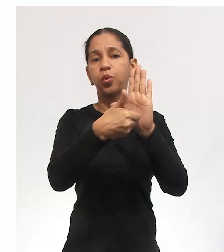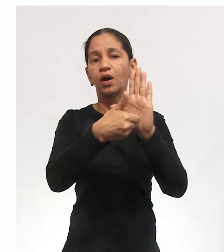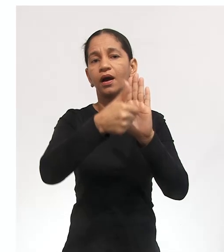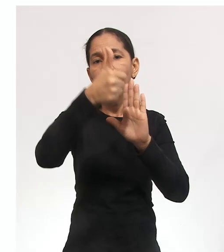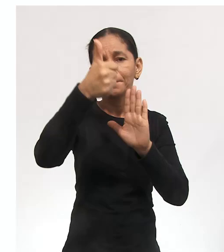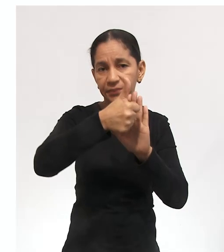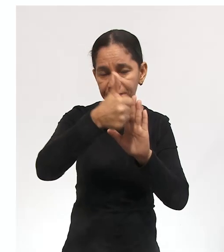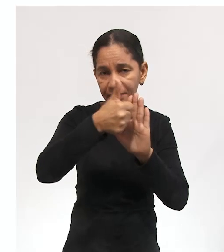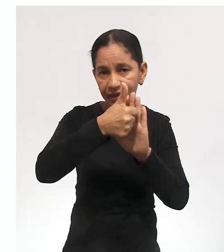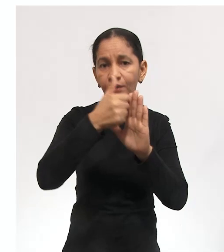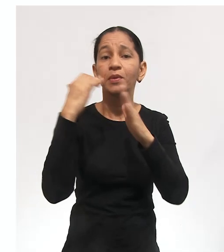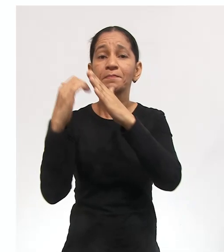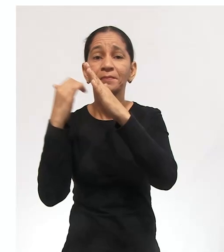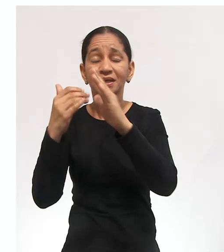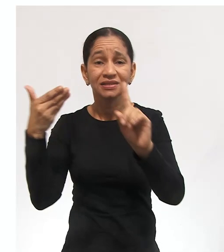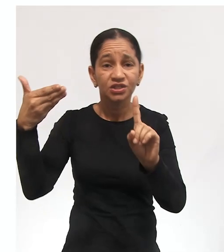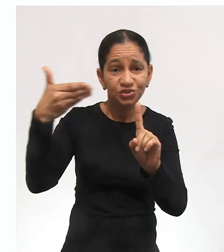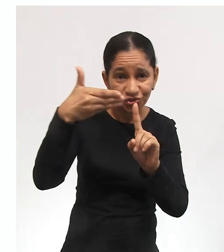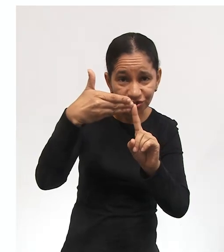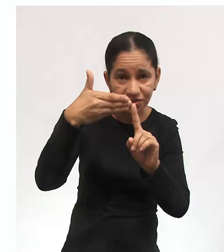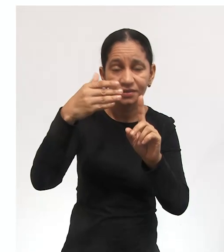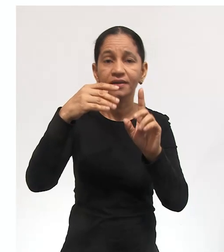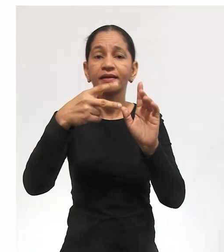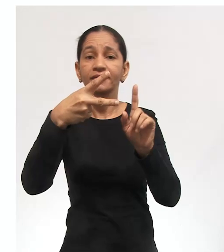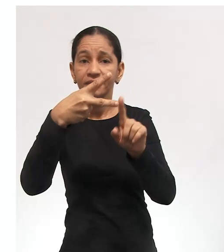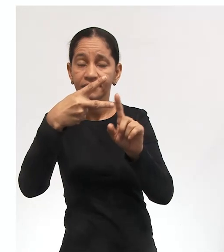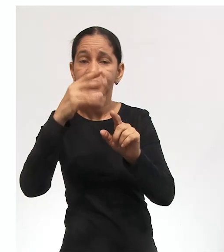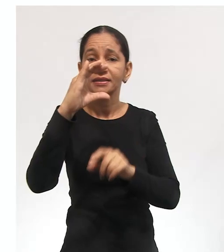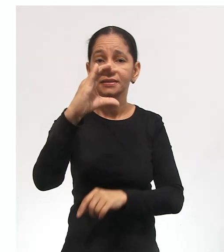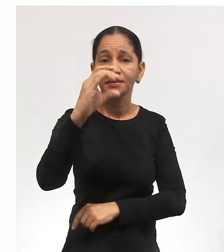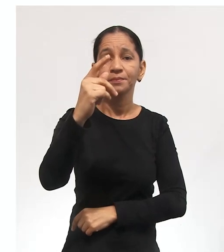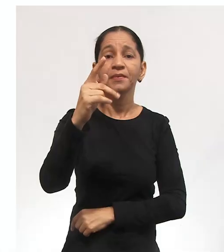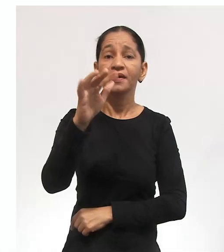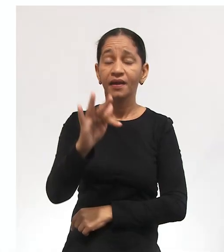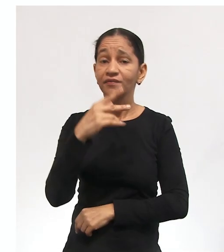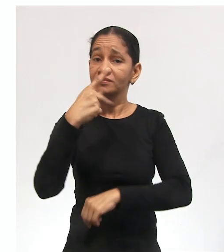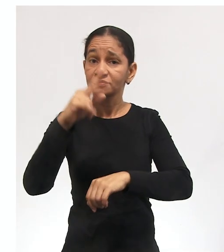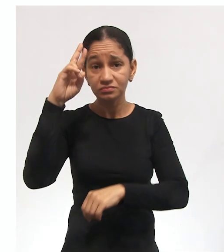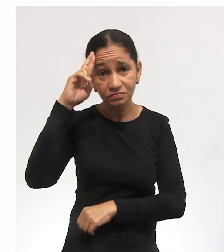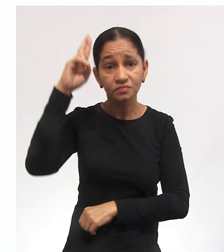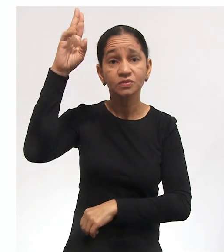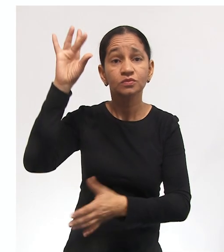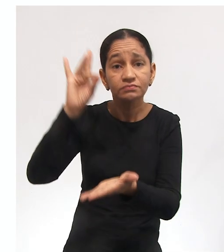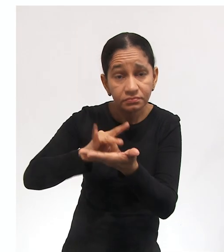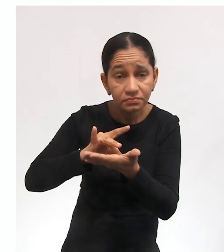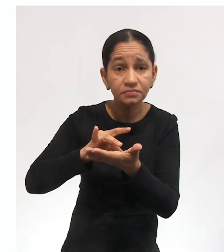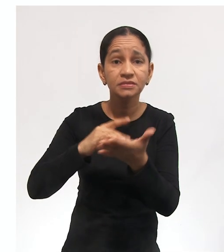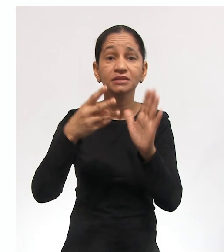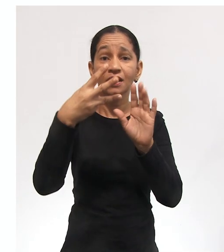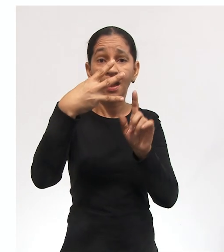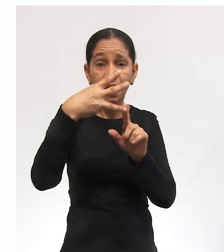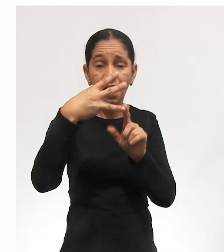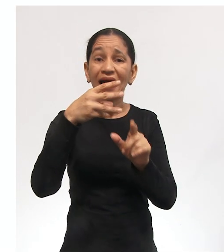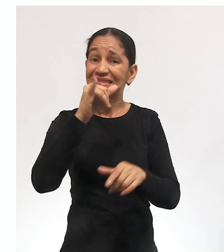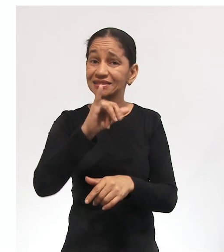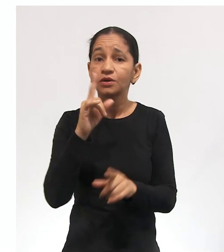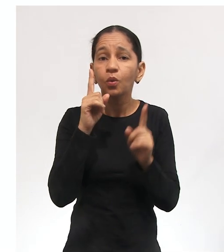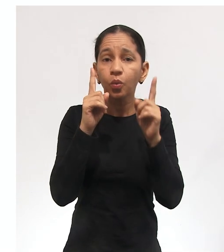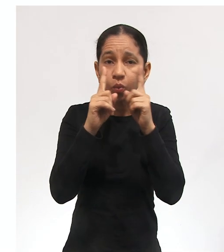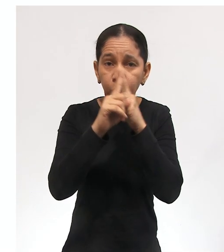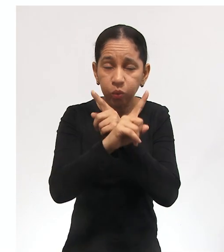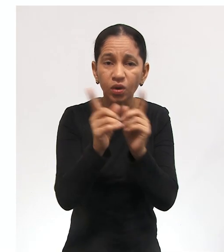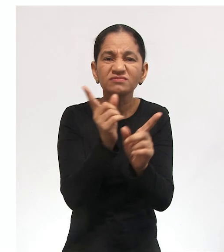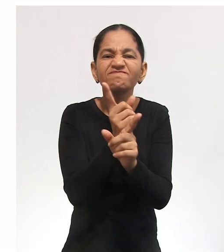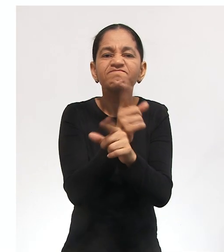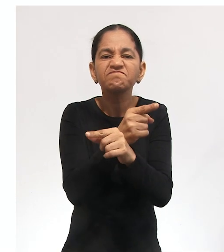de tentar o CNPJ e o CPF dos sócios atuais. Agora, se eu fraudei, eu sou